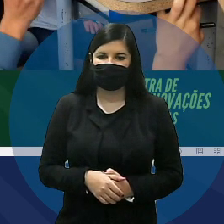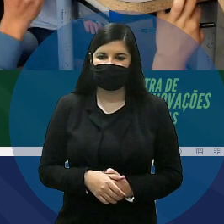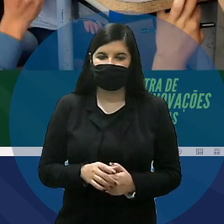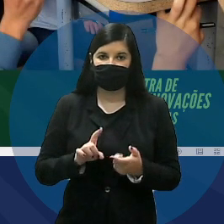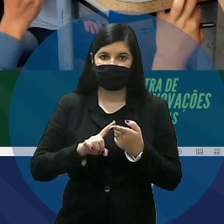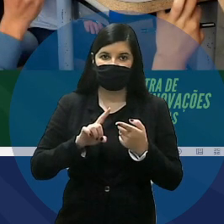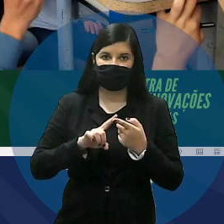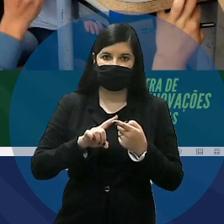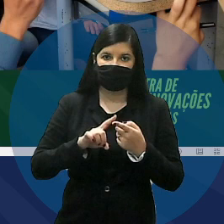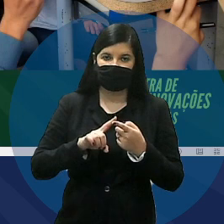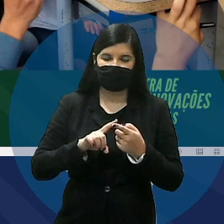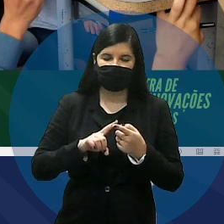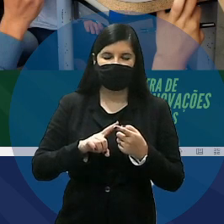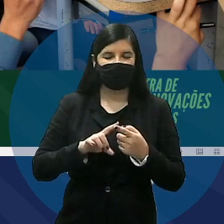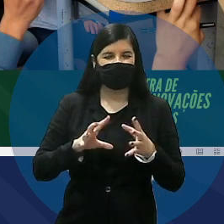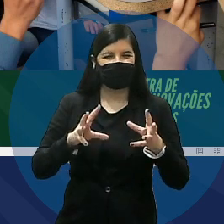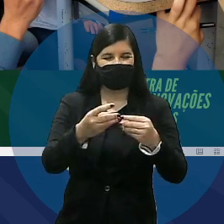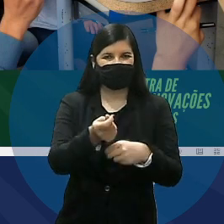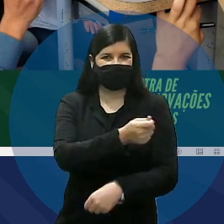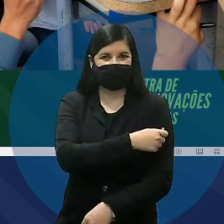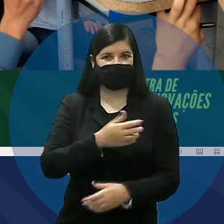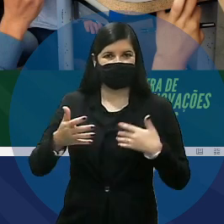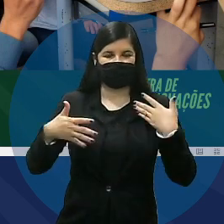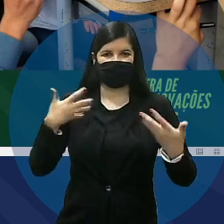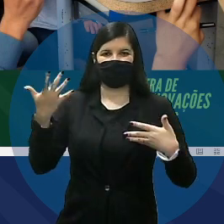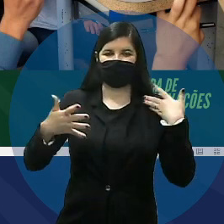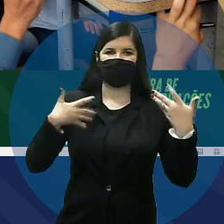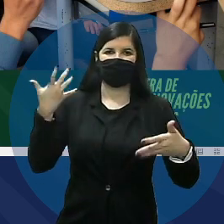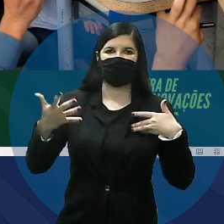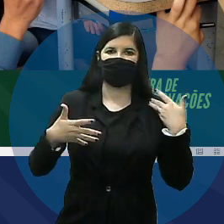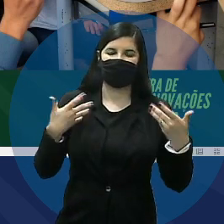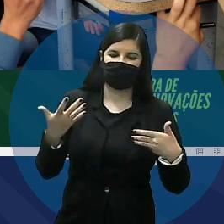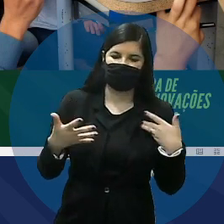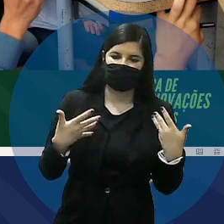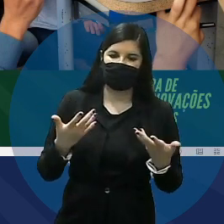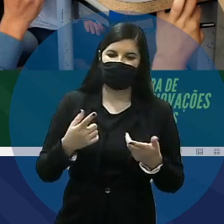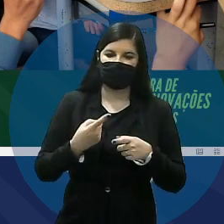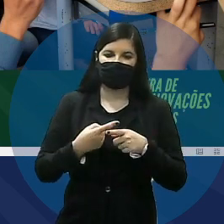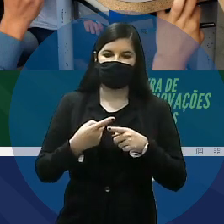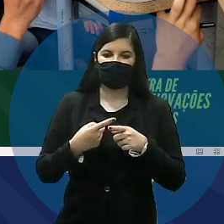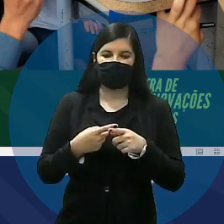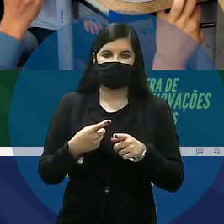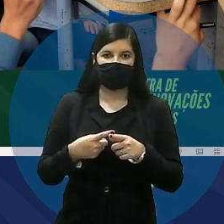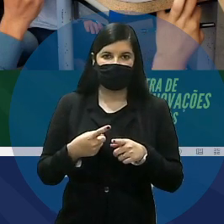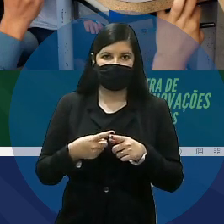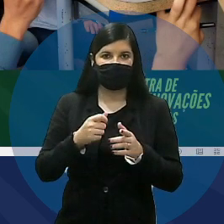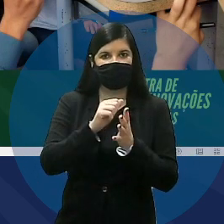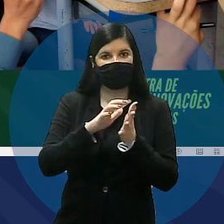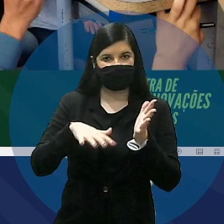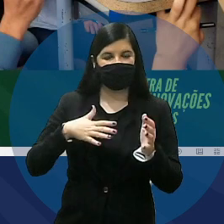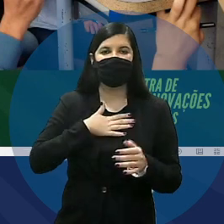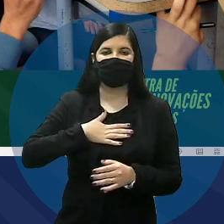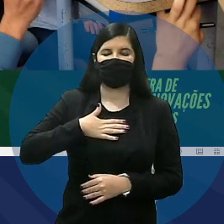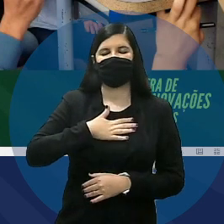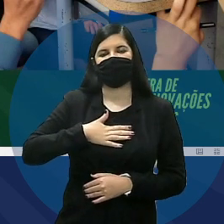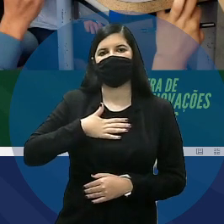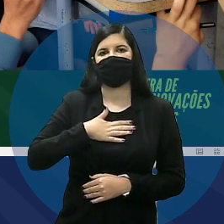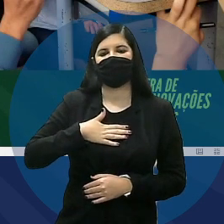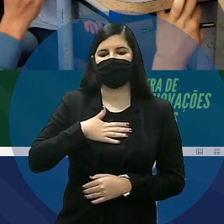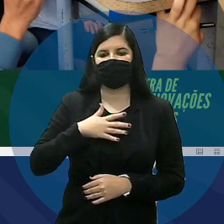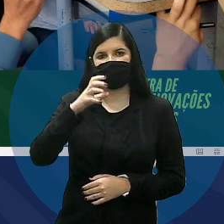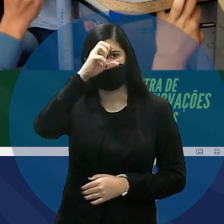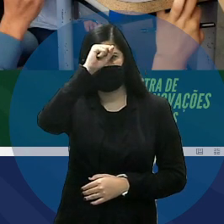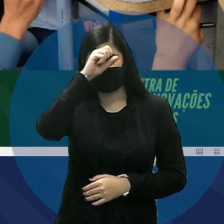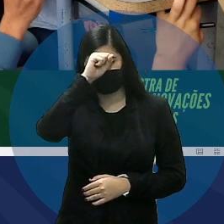Também eles ficaram muito animados, muito empolgados, uma atividade que eles gostam de fazer e aprendem bastante